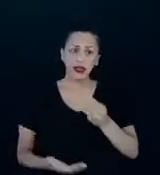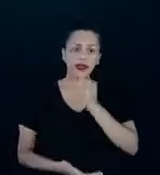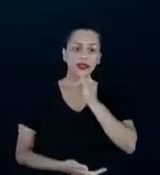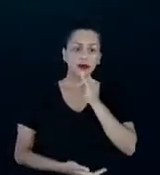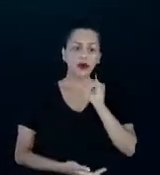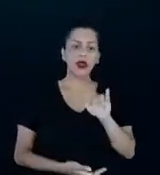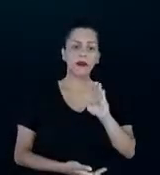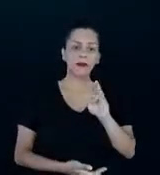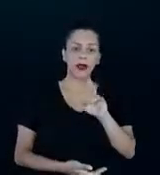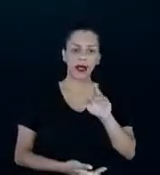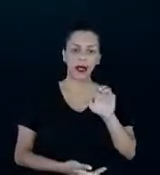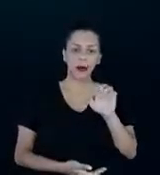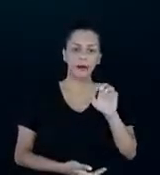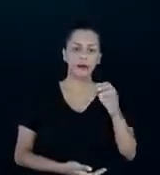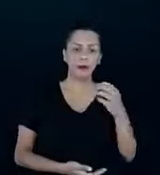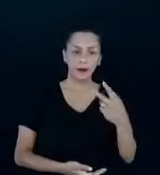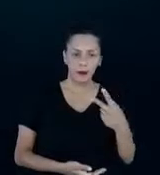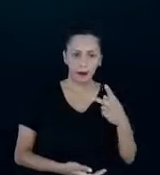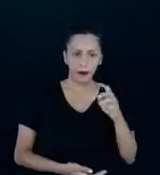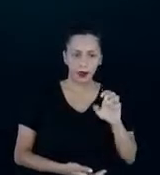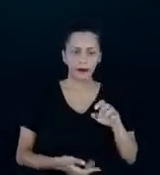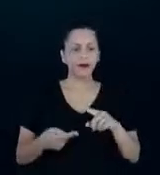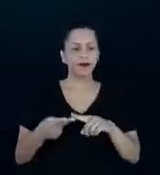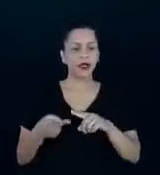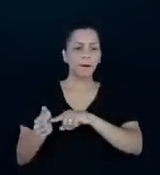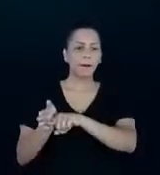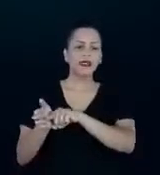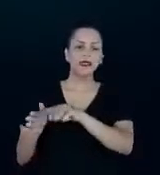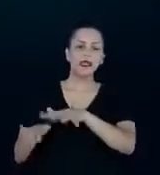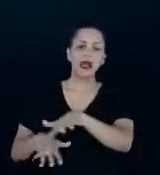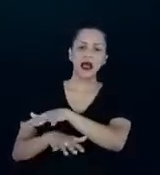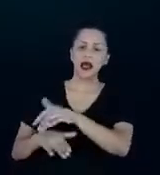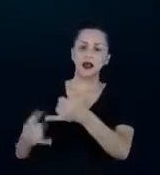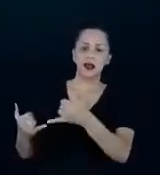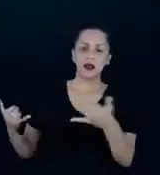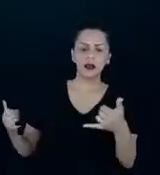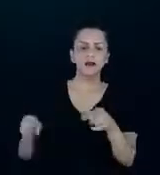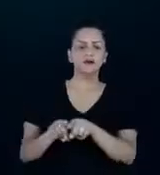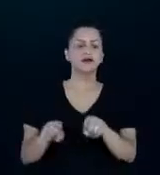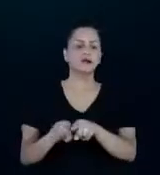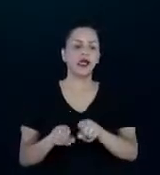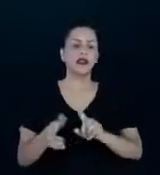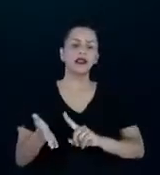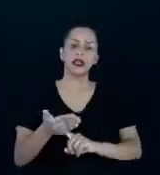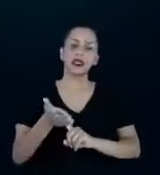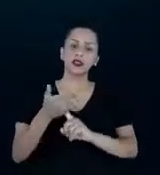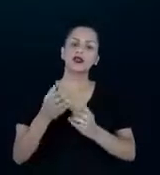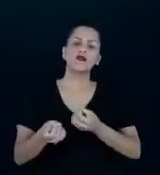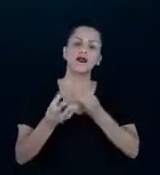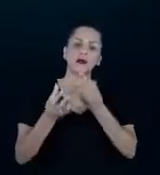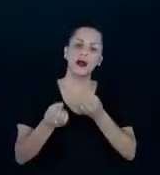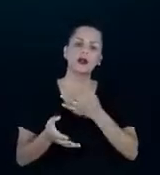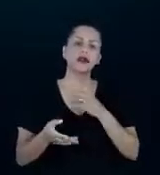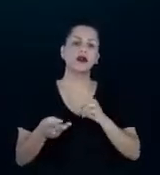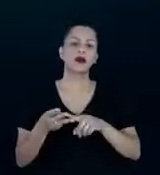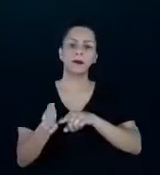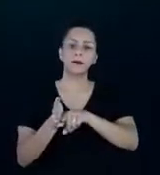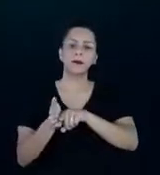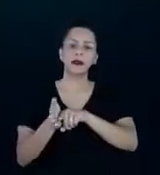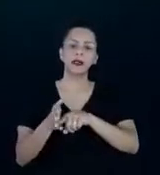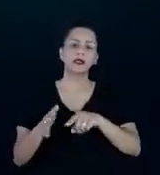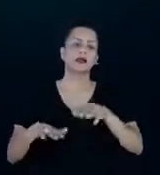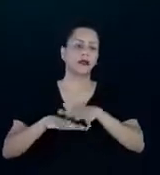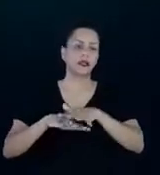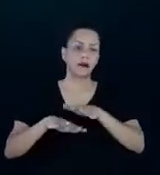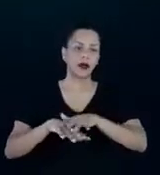associados, passando pelas instituições de pesquisa na área do setor elétrico, tecnologia de informação, pesquisa matemática, exploração espacial, etc. Ou